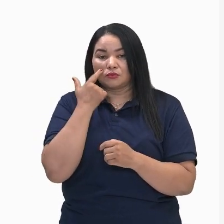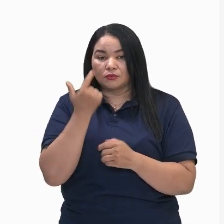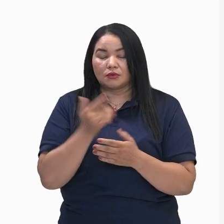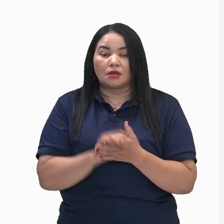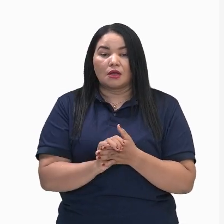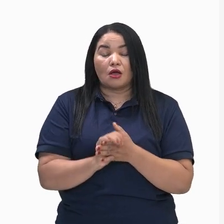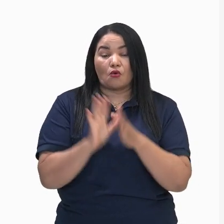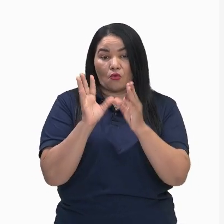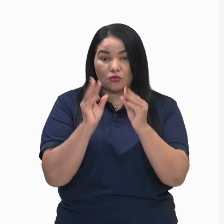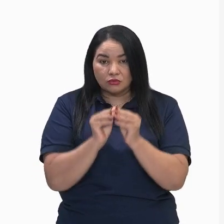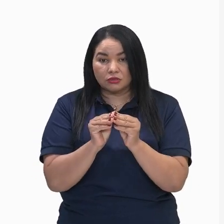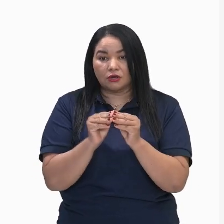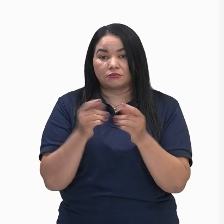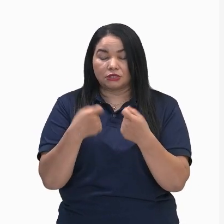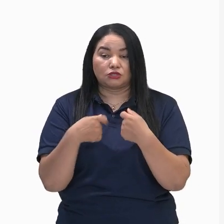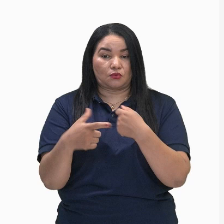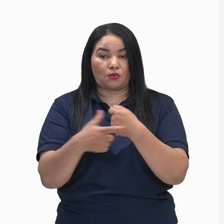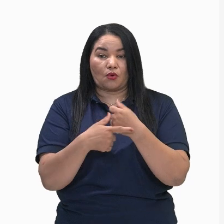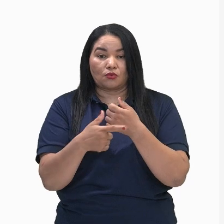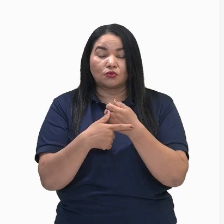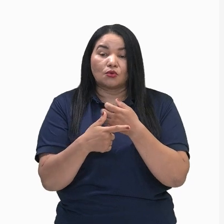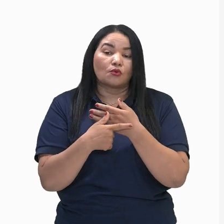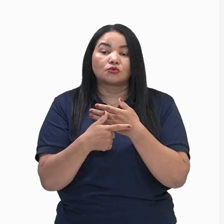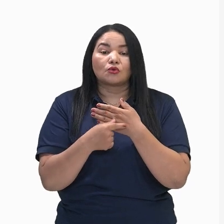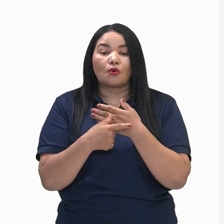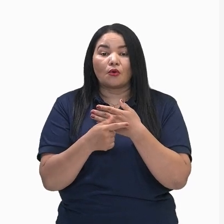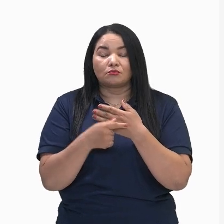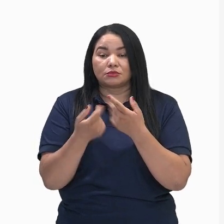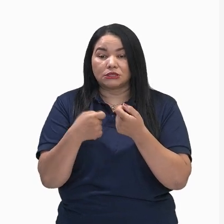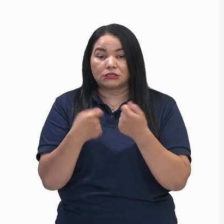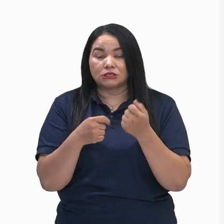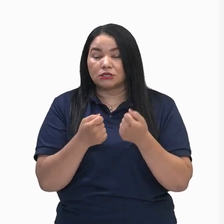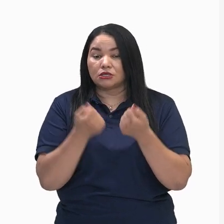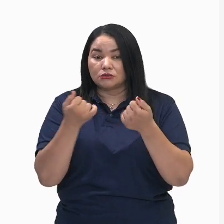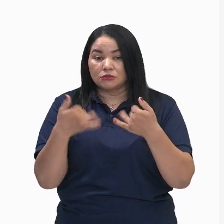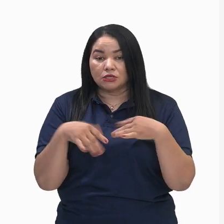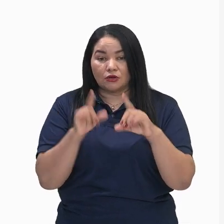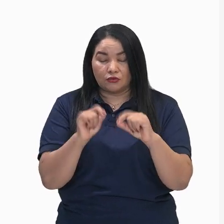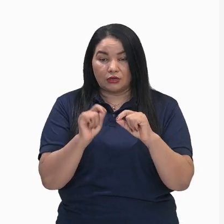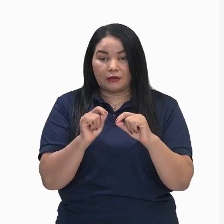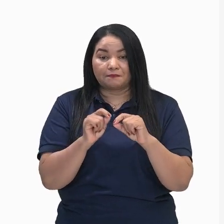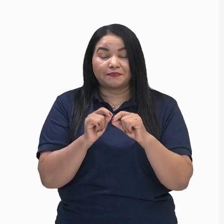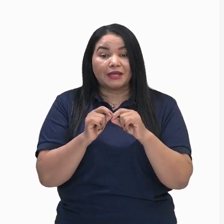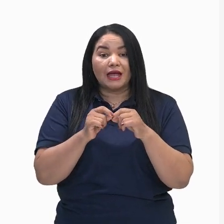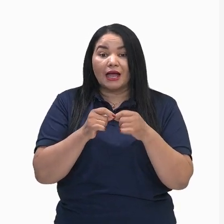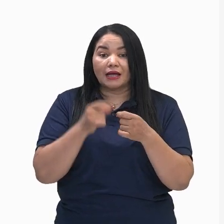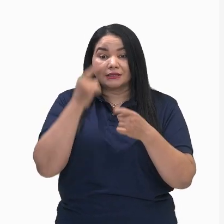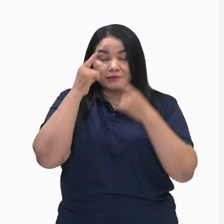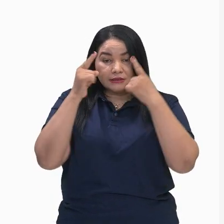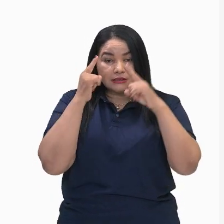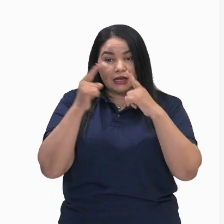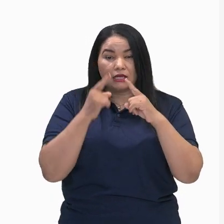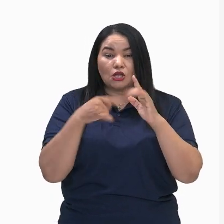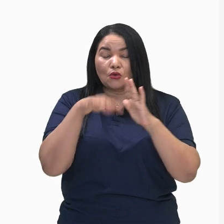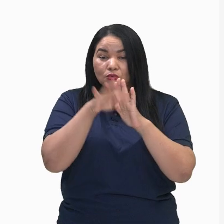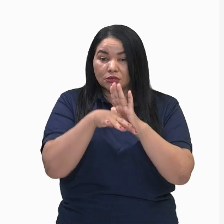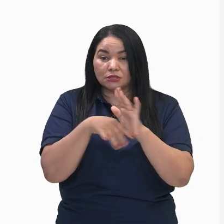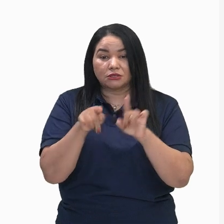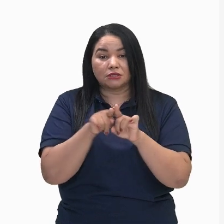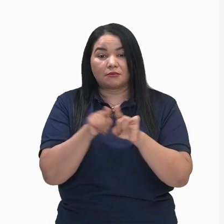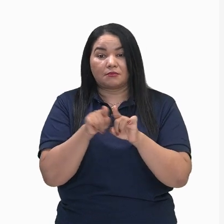síntese das ideias desenvolvidas ao longo do texto, reforçando a tese e reiterando os